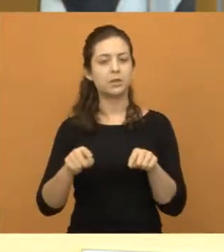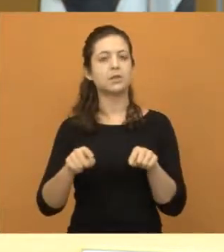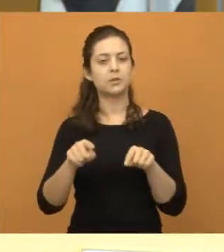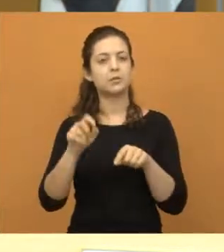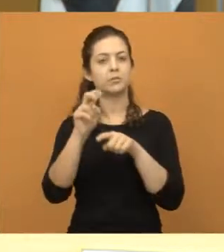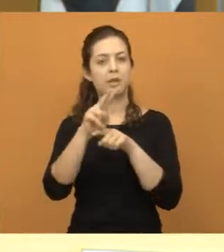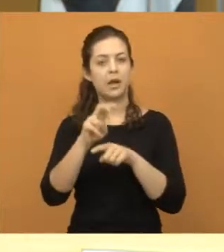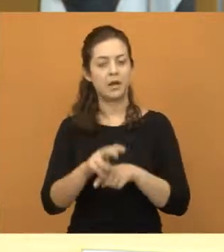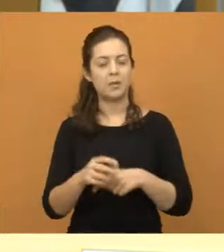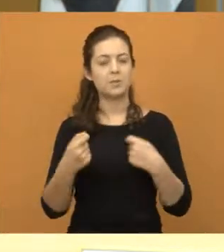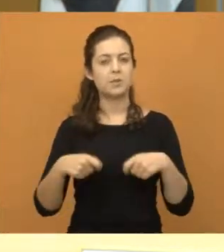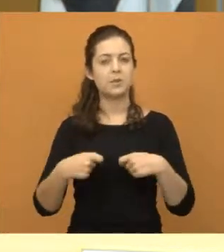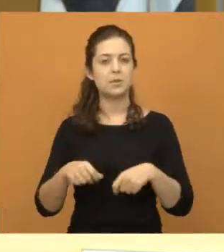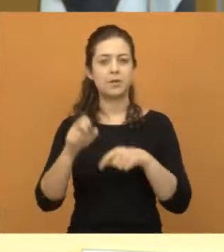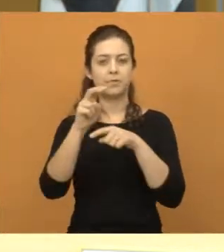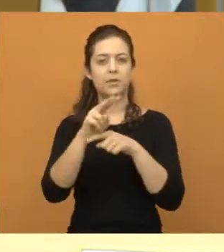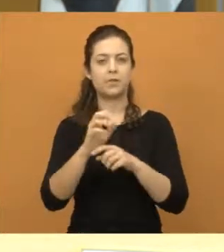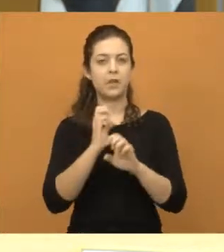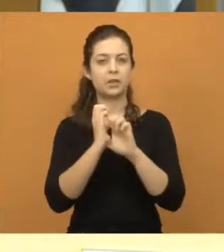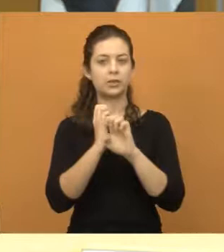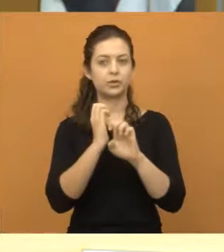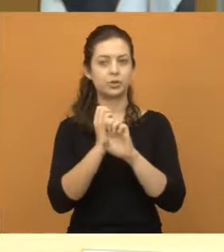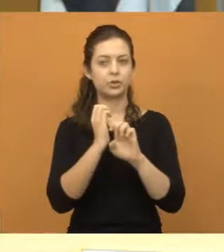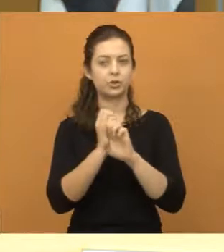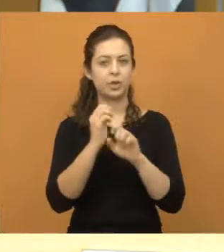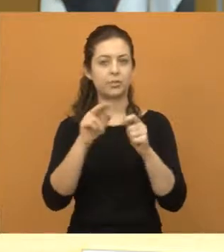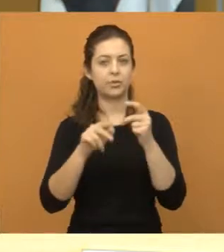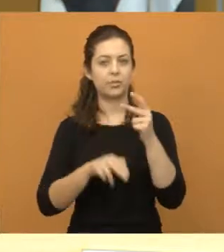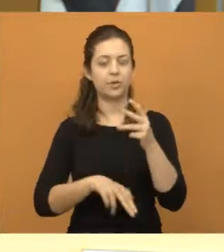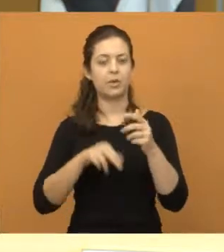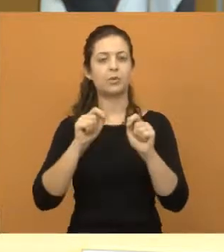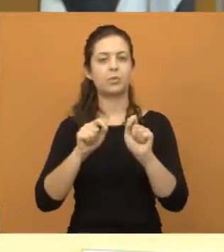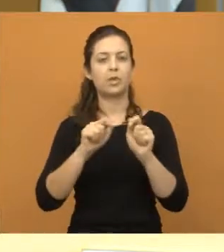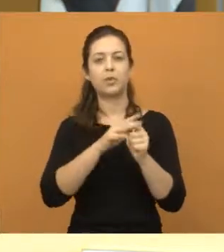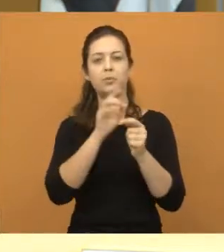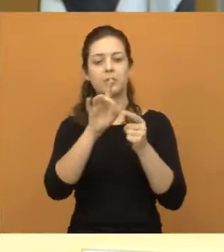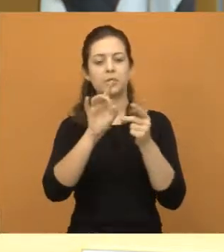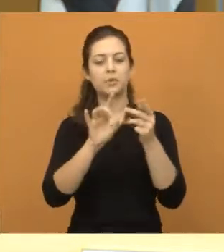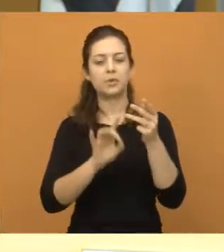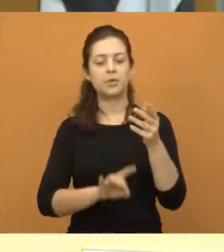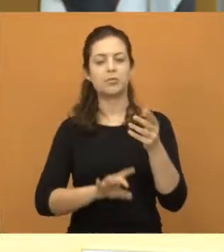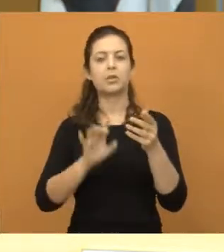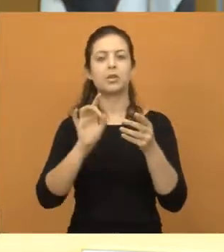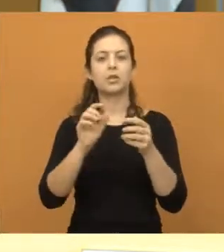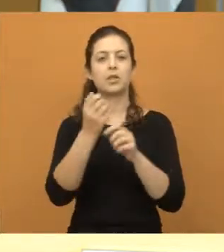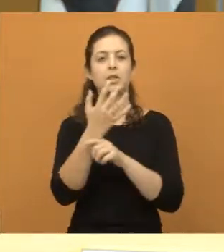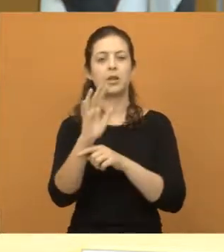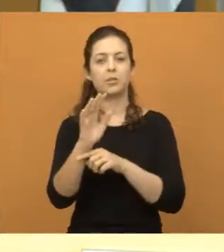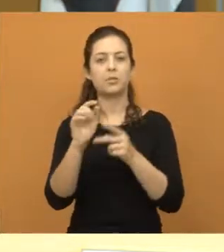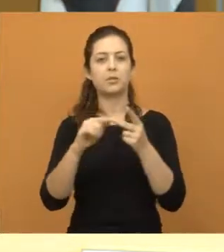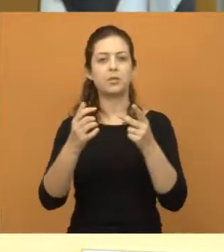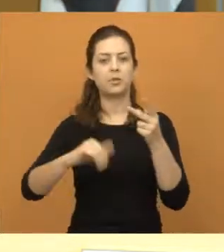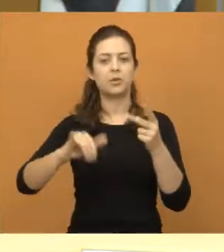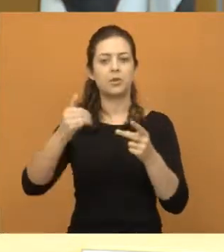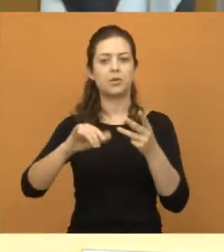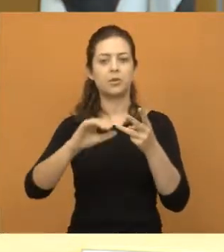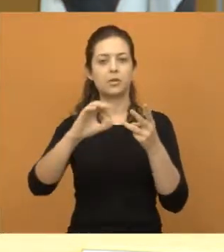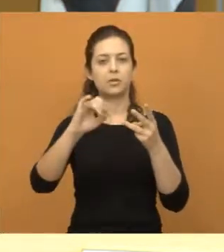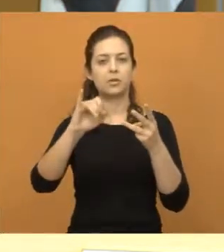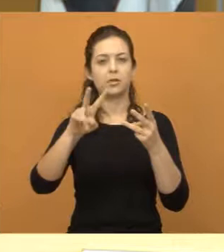procuradores. Os cargos de engenharia, em suas diversas especialidades, ambiental, química,